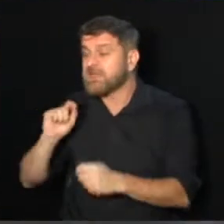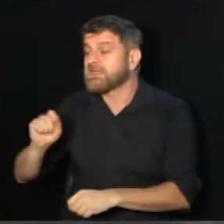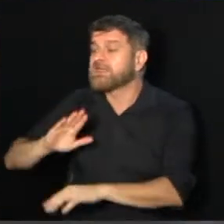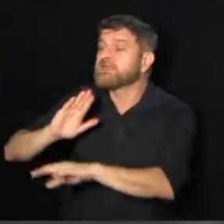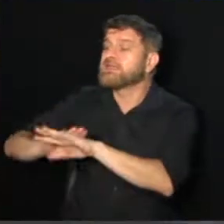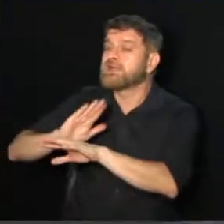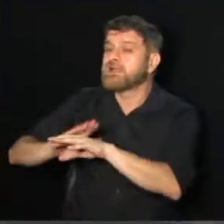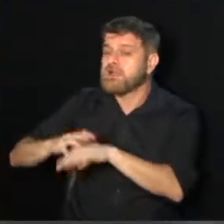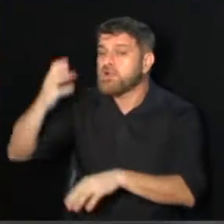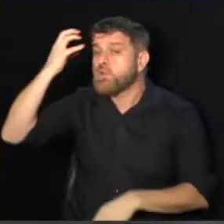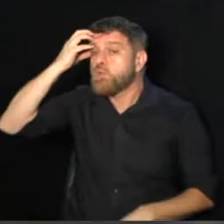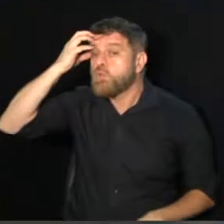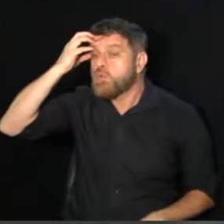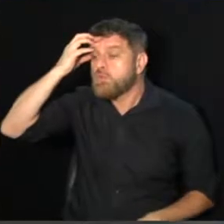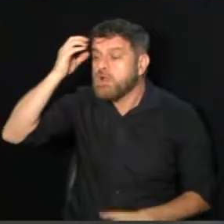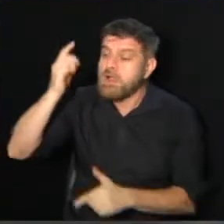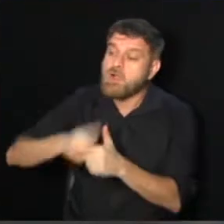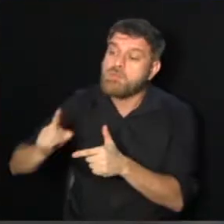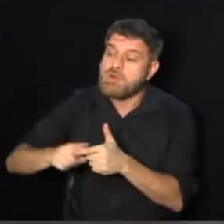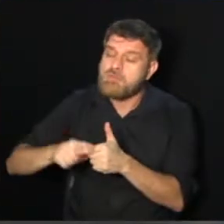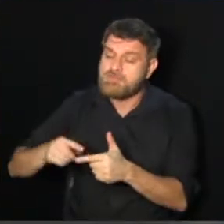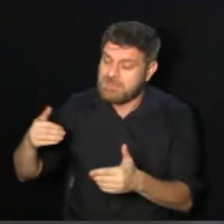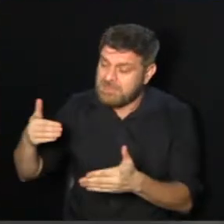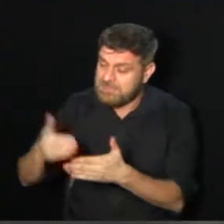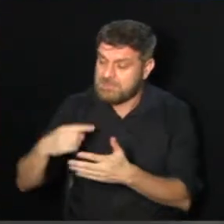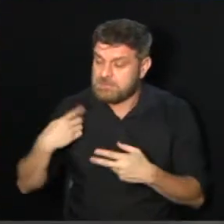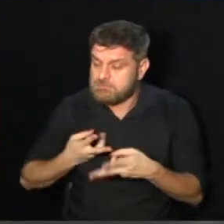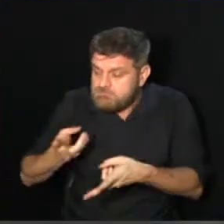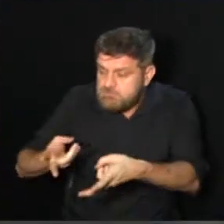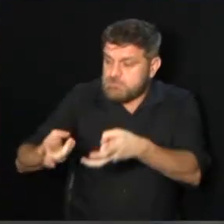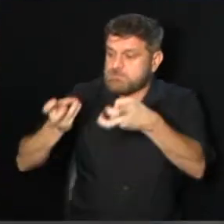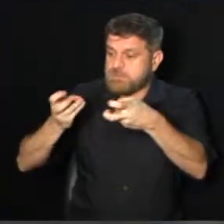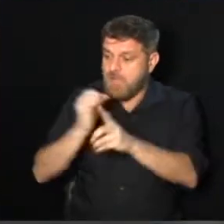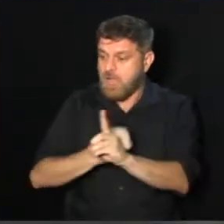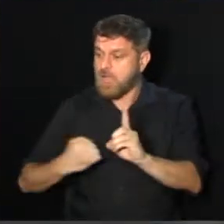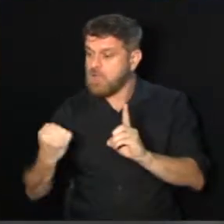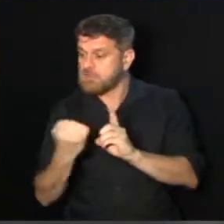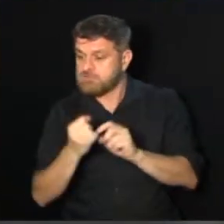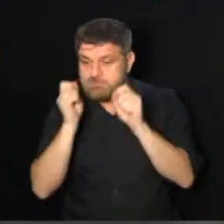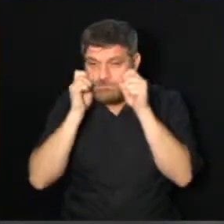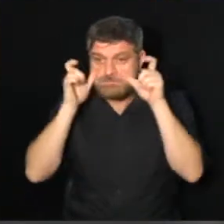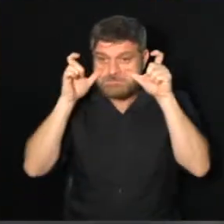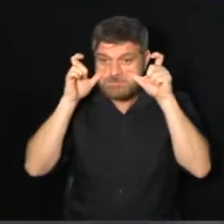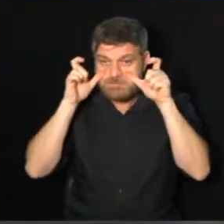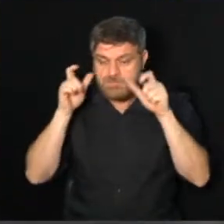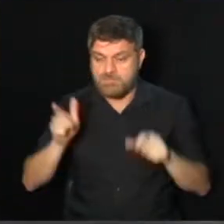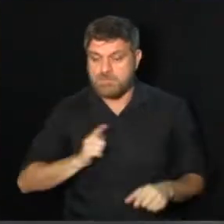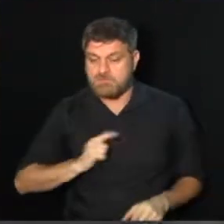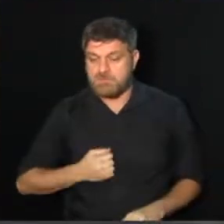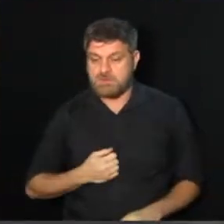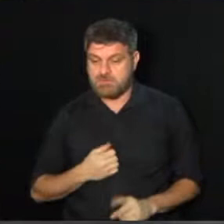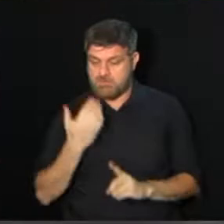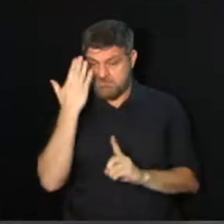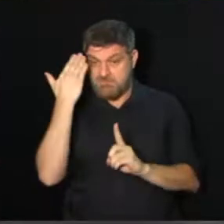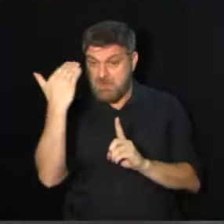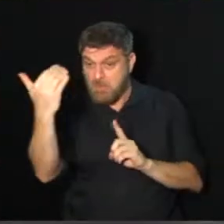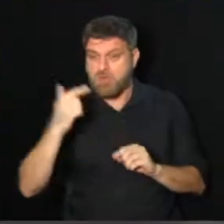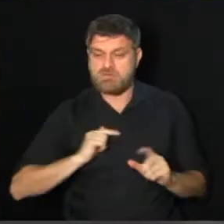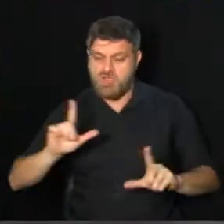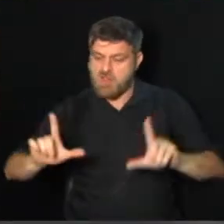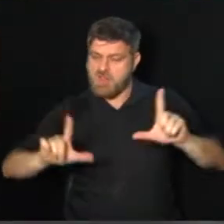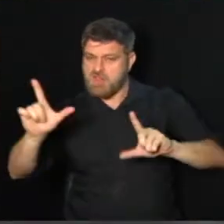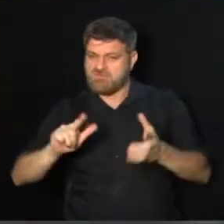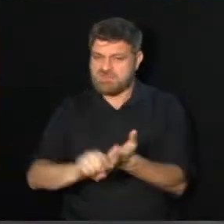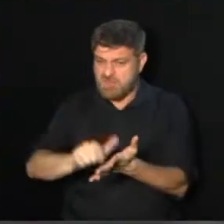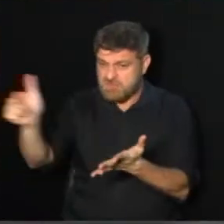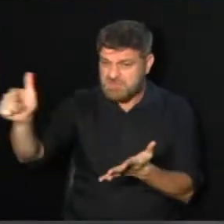o primeiro problema, até que algo que chame muita atenção da sociedade, que vire notícia ou que vire um grave